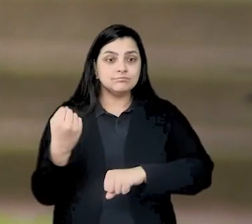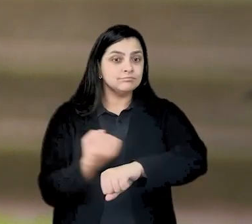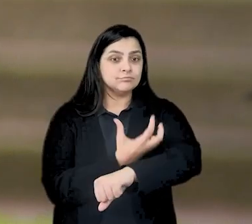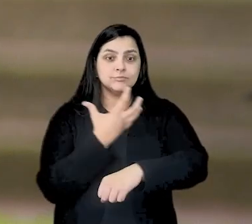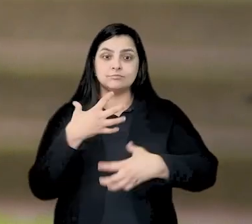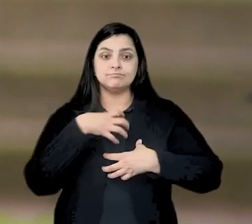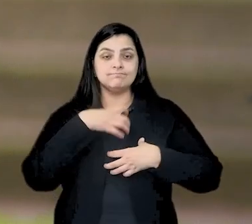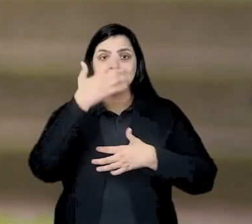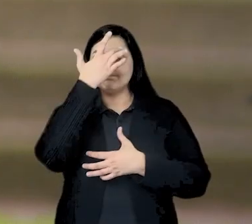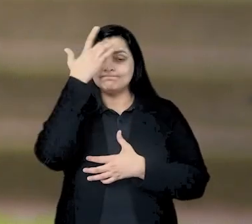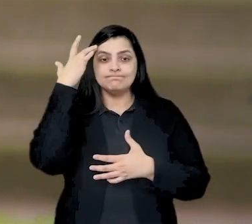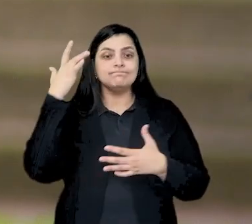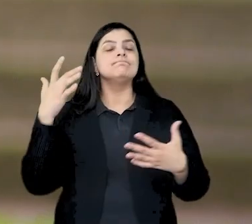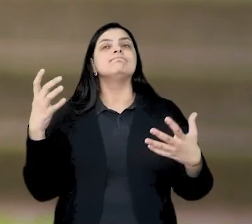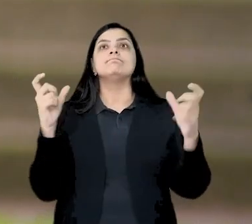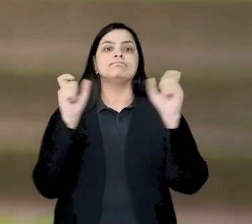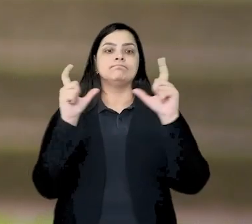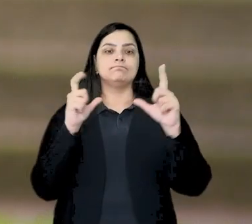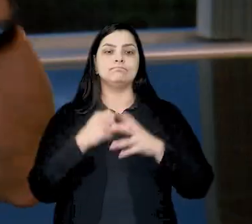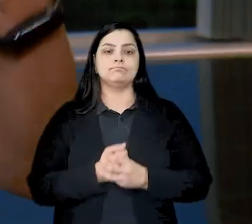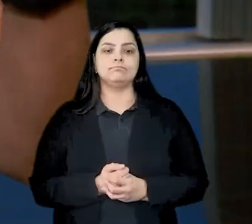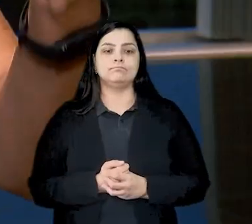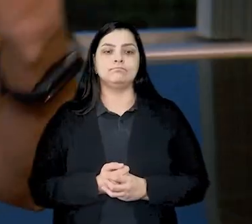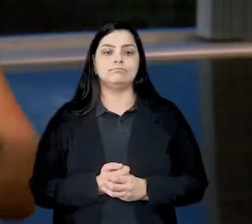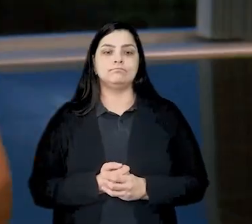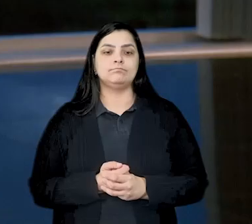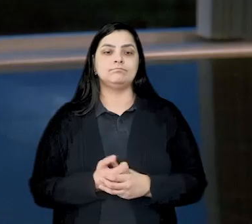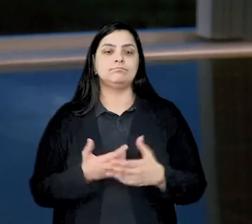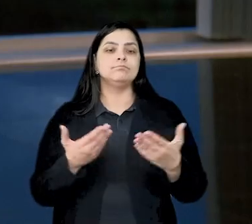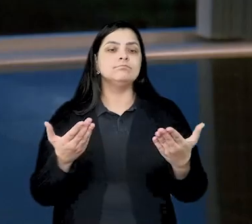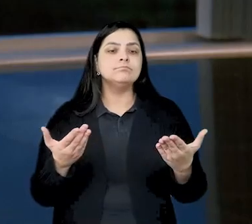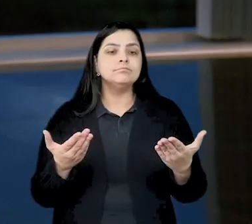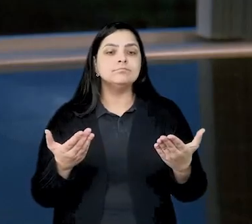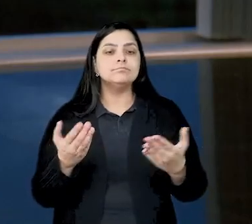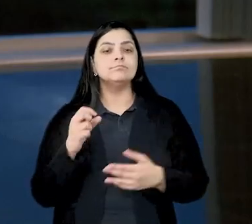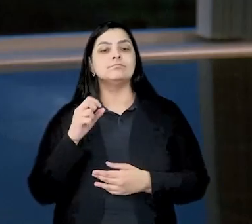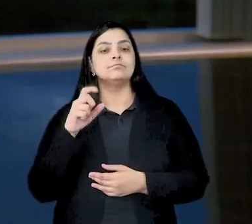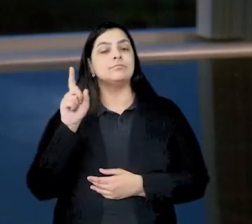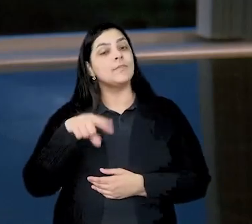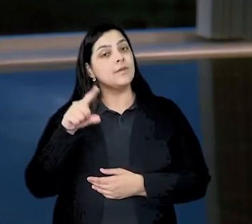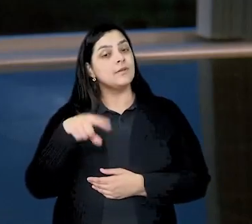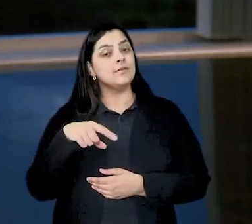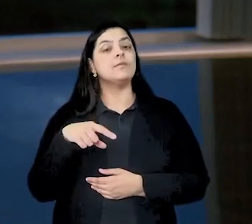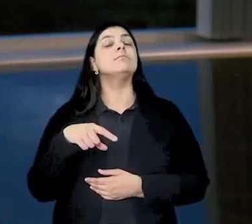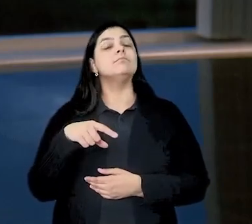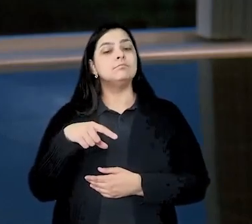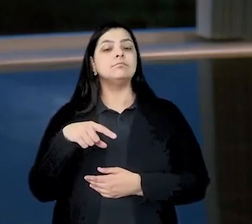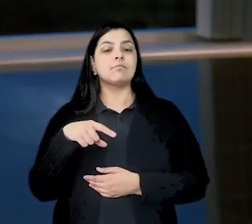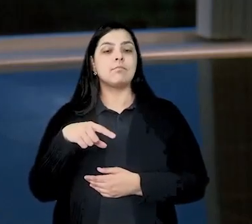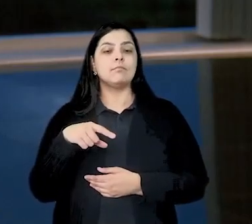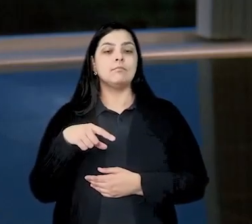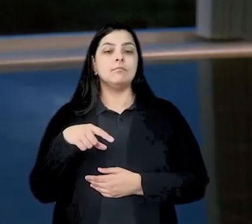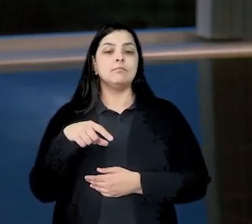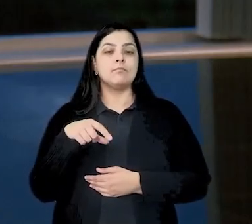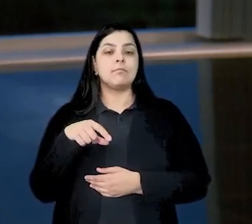emocionalmente, é um choque muito grande. O que falta? Seria o